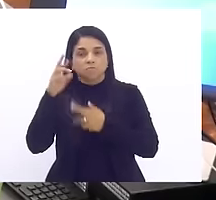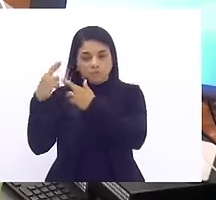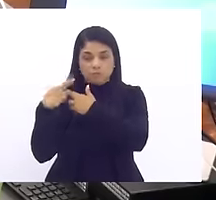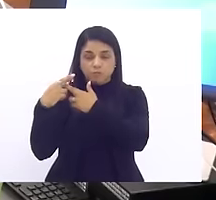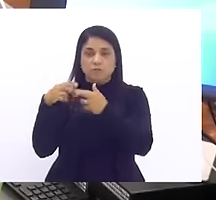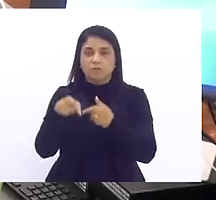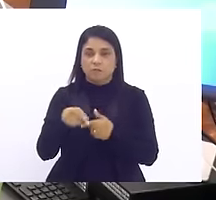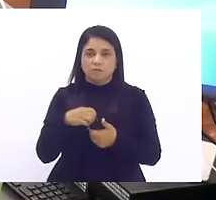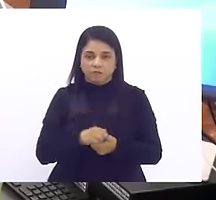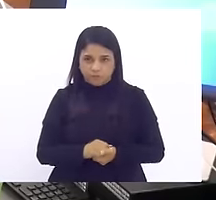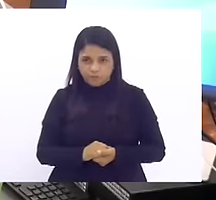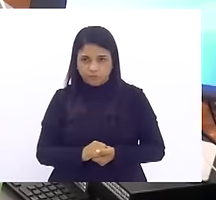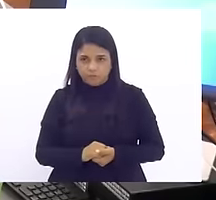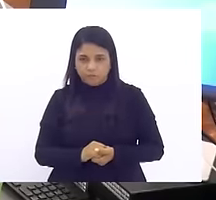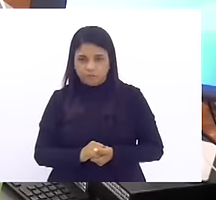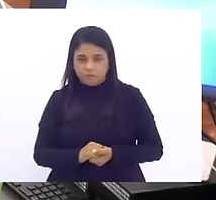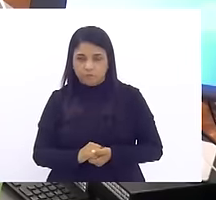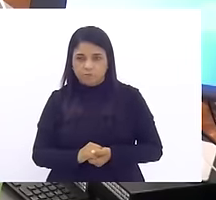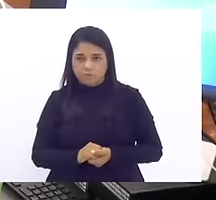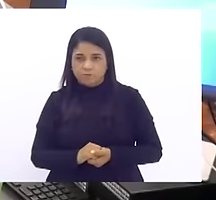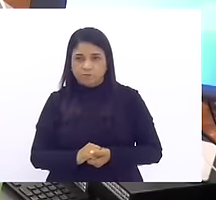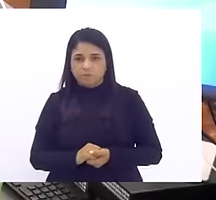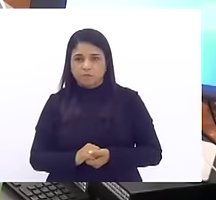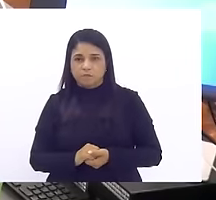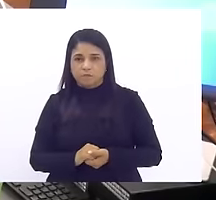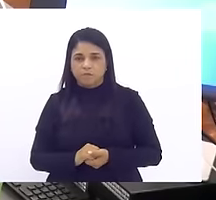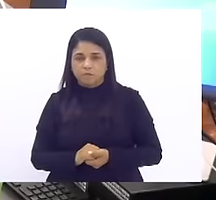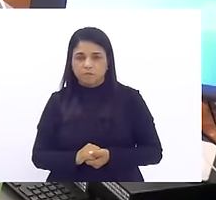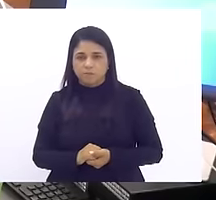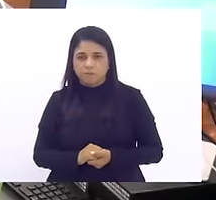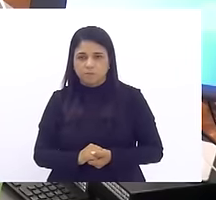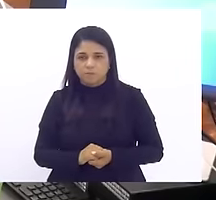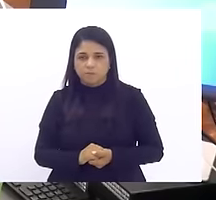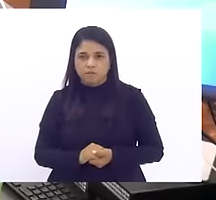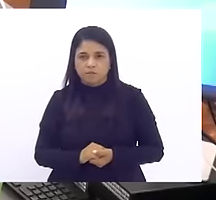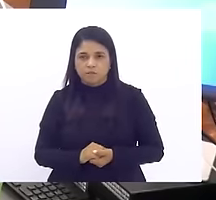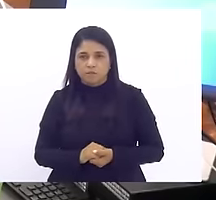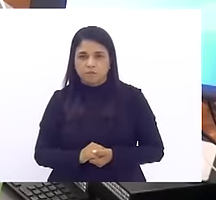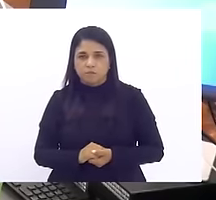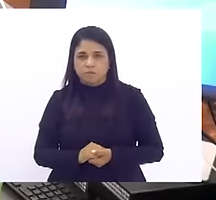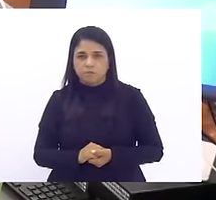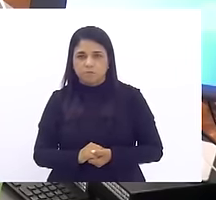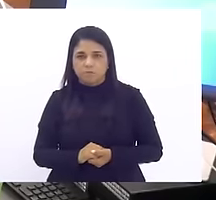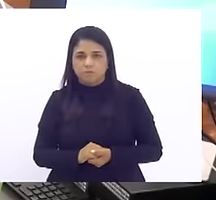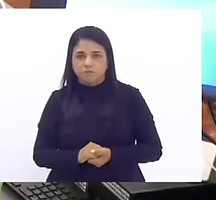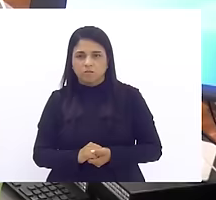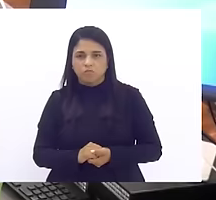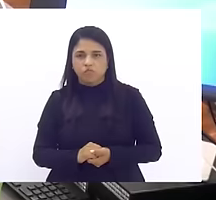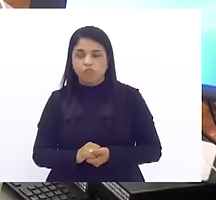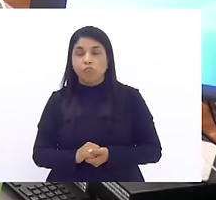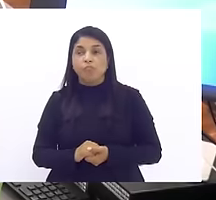reboque nacional e não é essa pergunta presidente Presidente